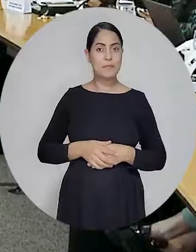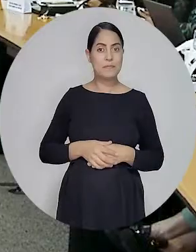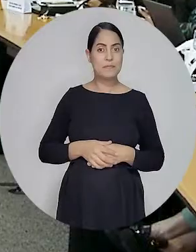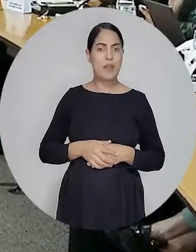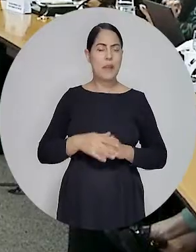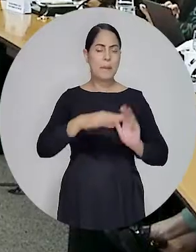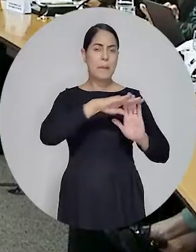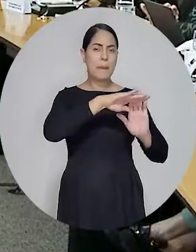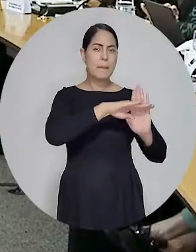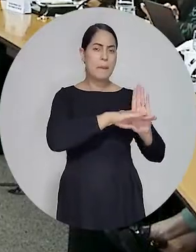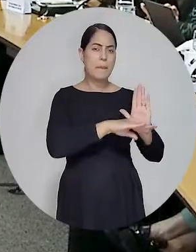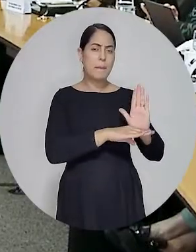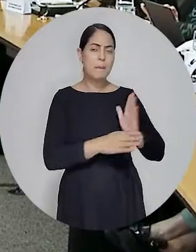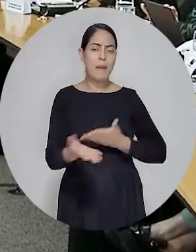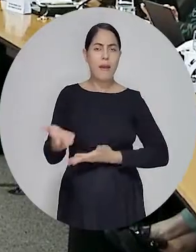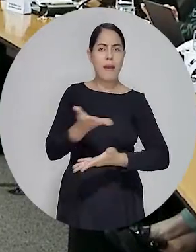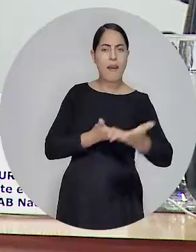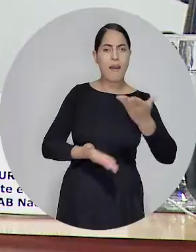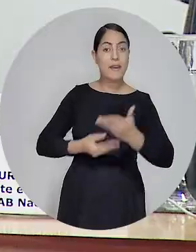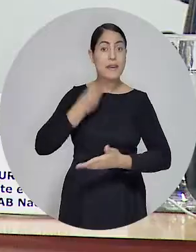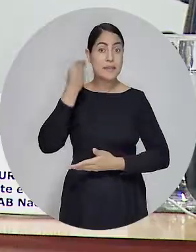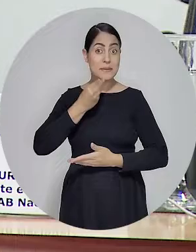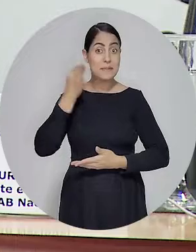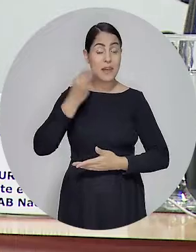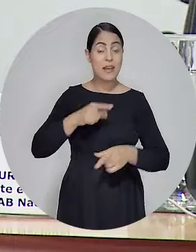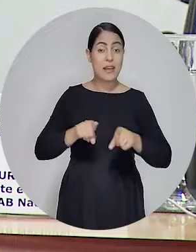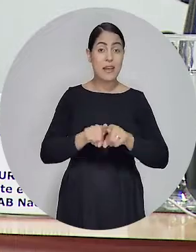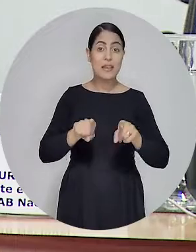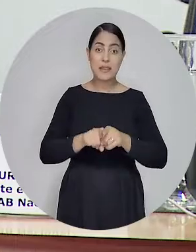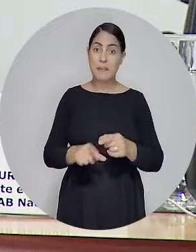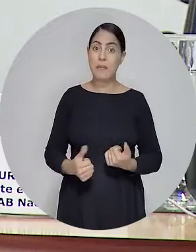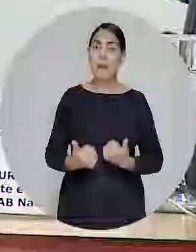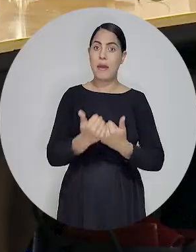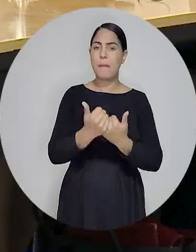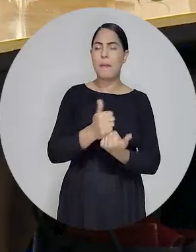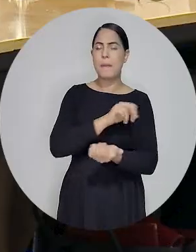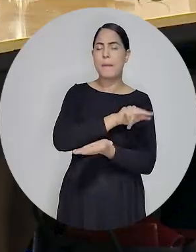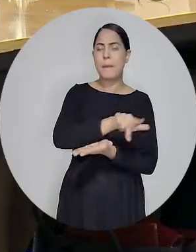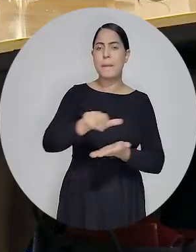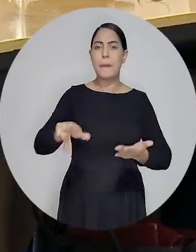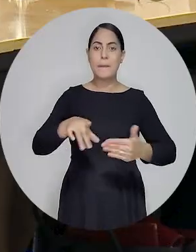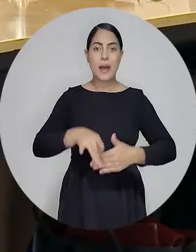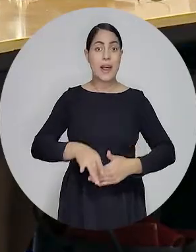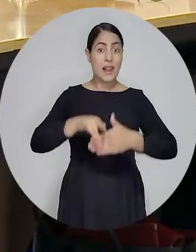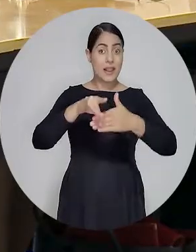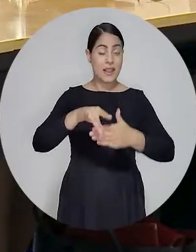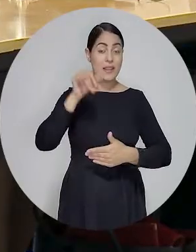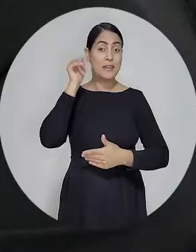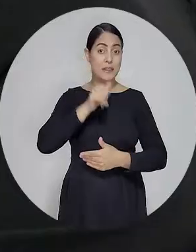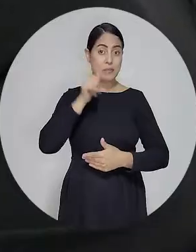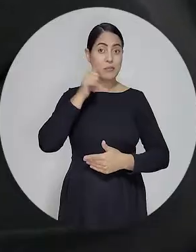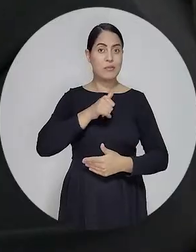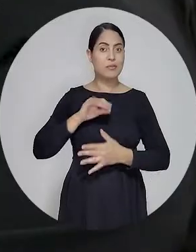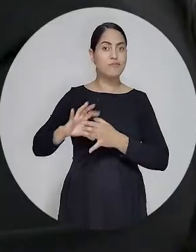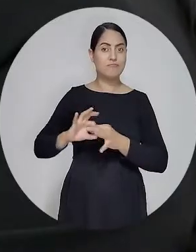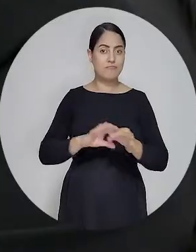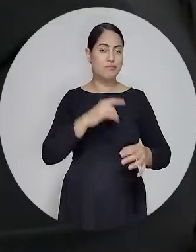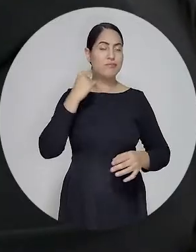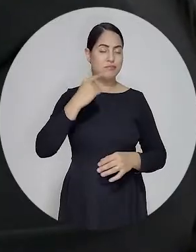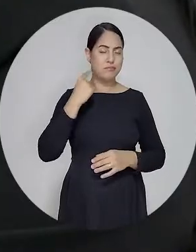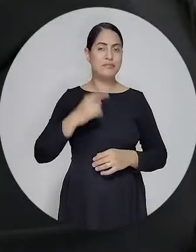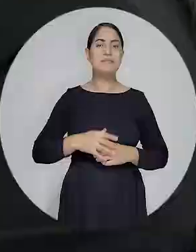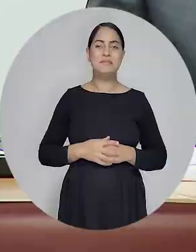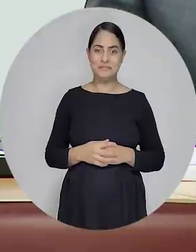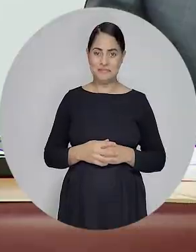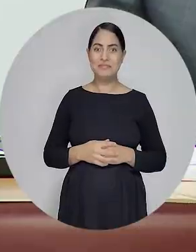OAB. A programação teve como objetivo a troca de experiências e a formação de uma rede de apoio entre as